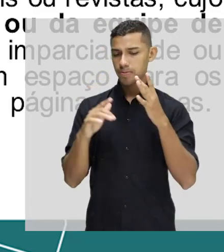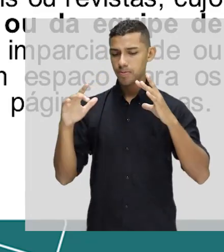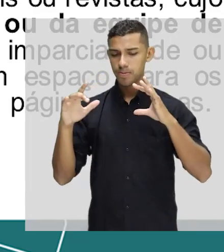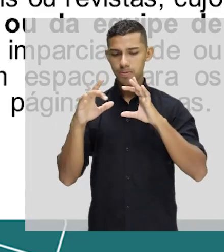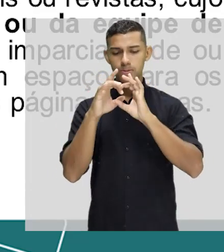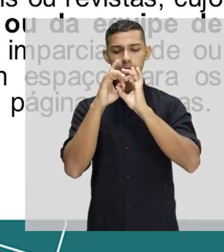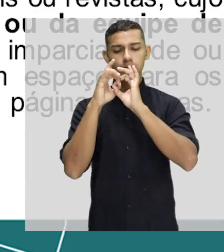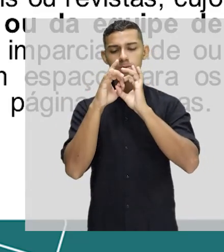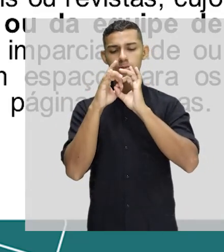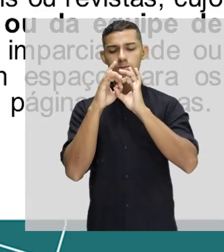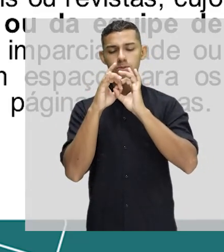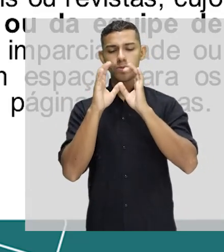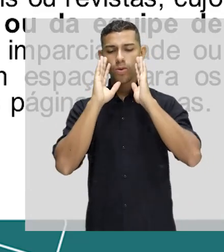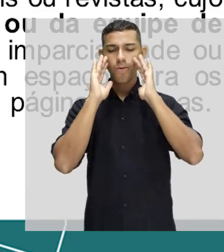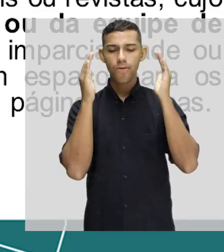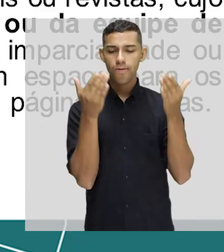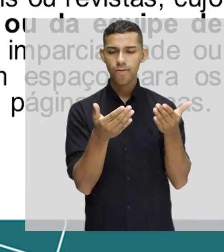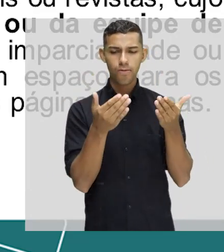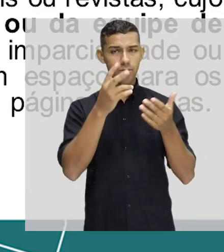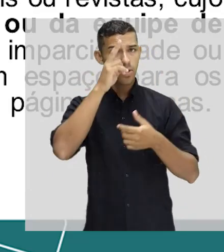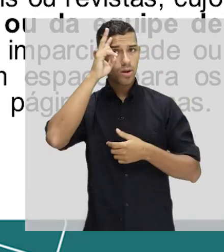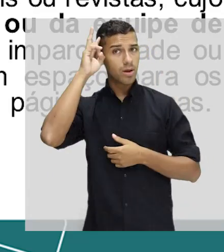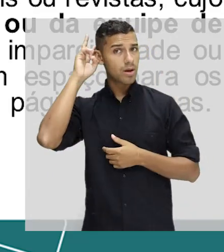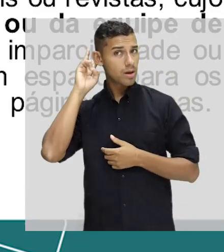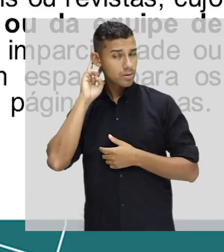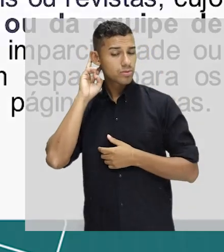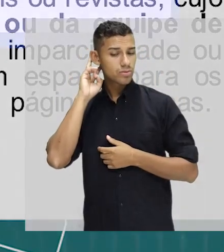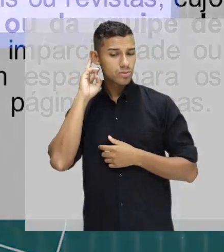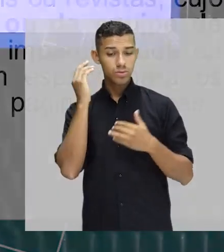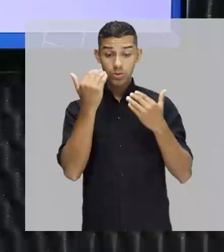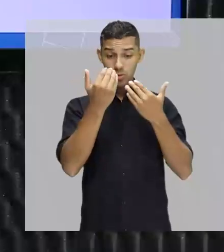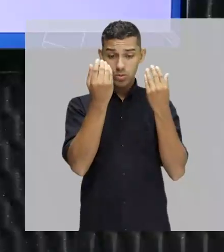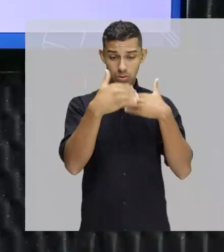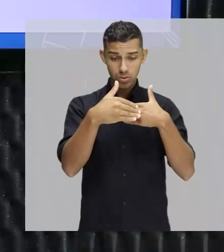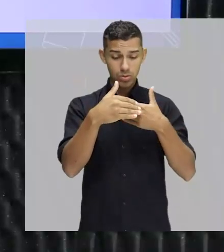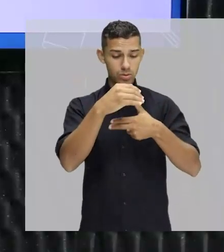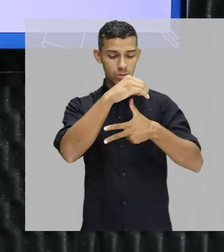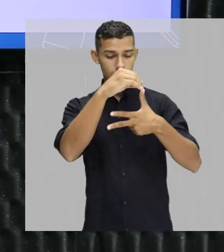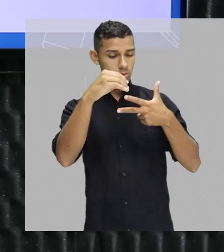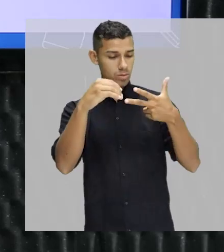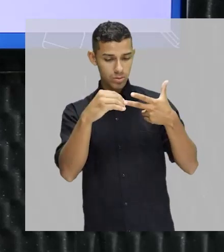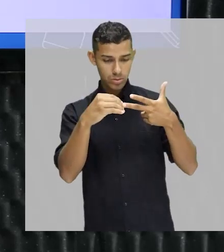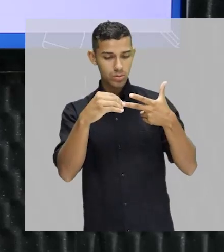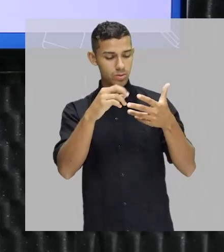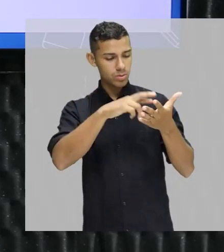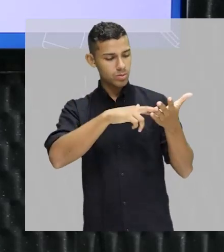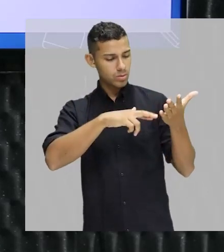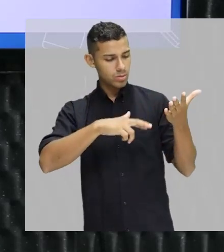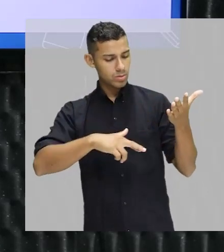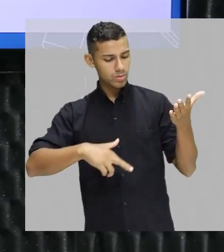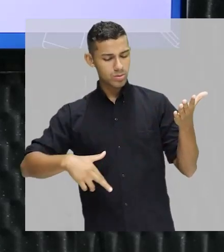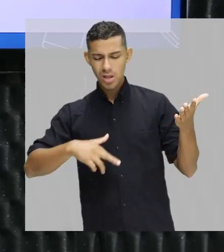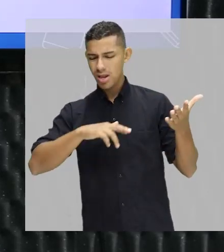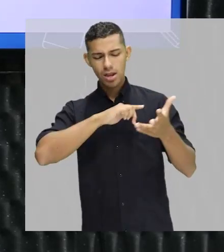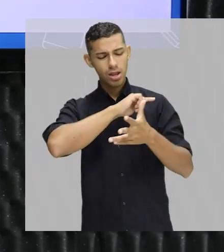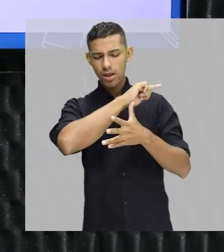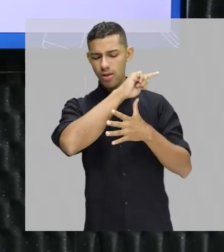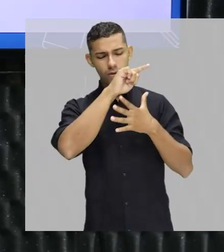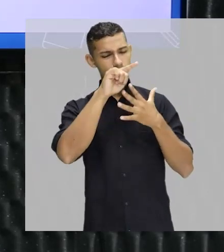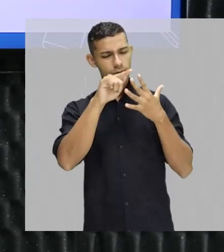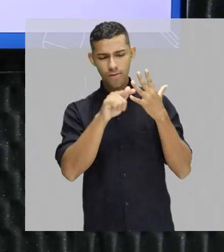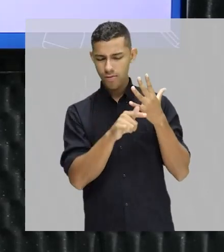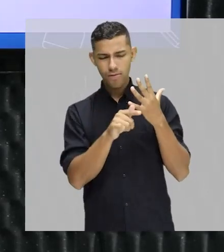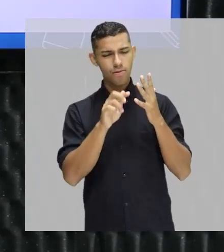ligados ao vestibular, né? Os que estão mais conectados ao Enem. Vocês vão perceber que no Enem existe uma variedade de